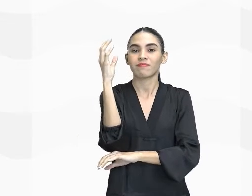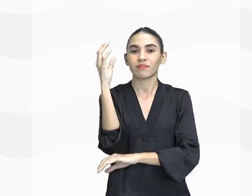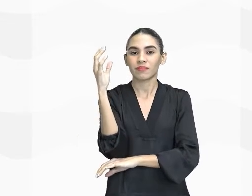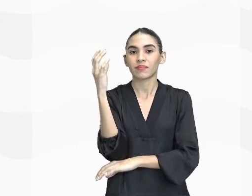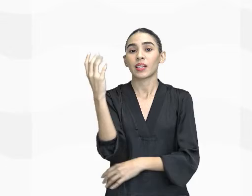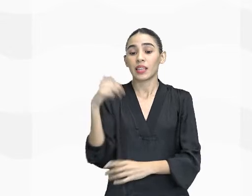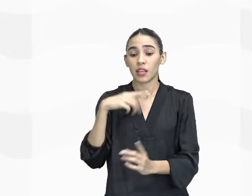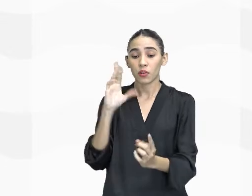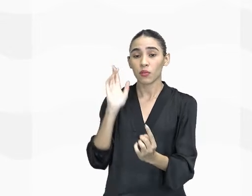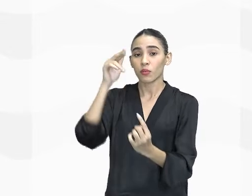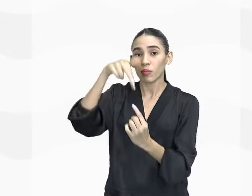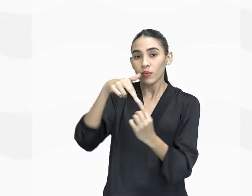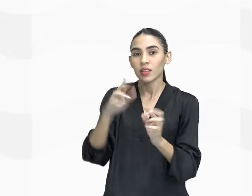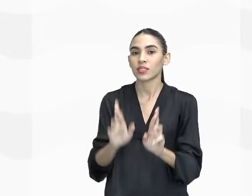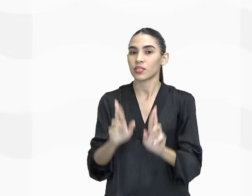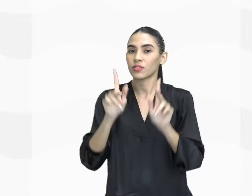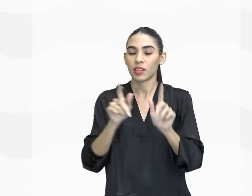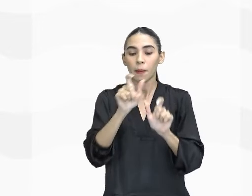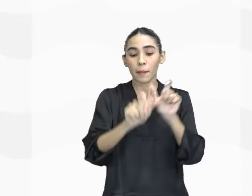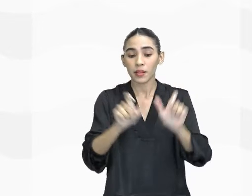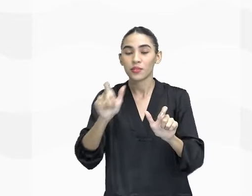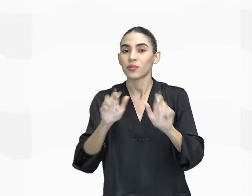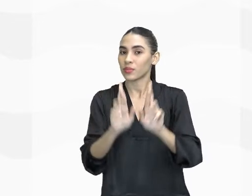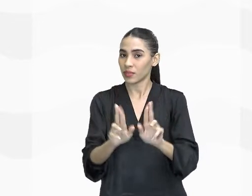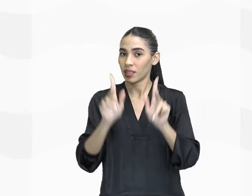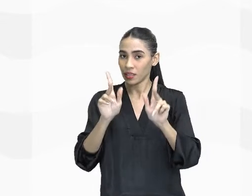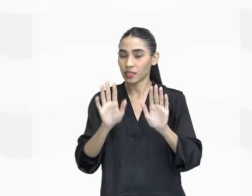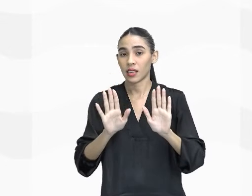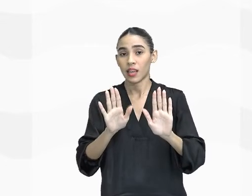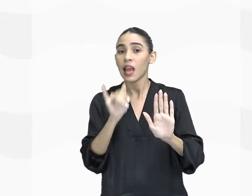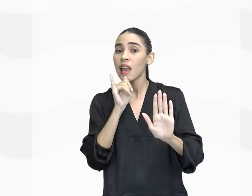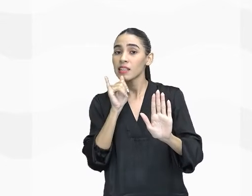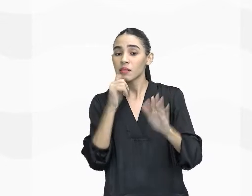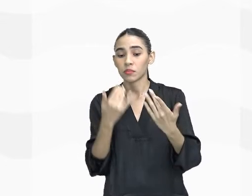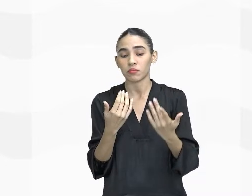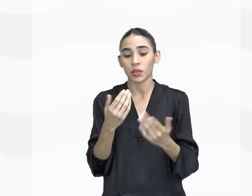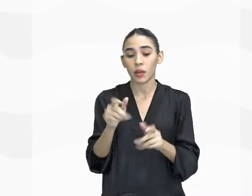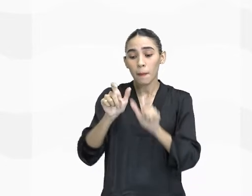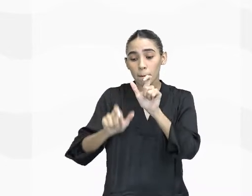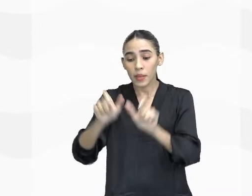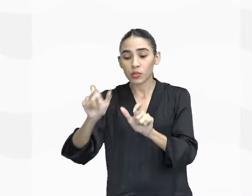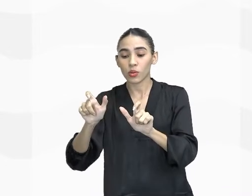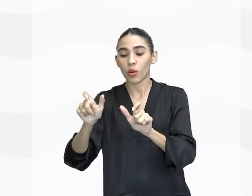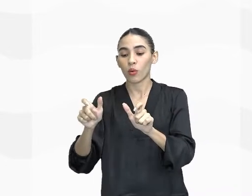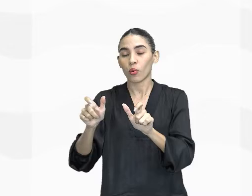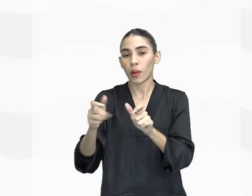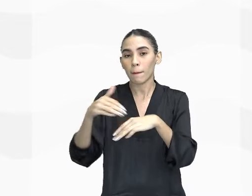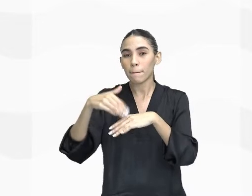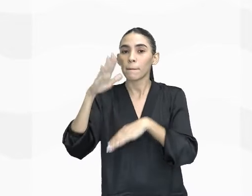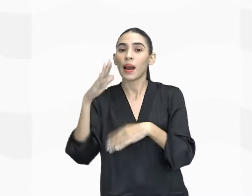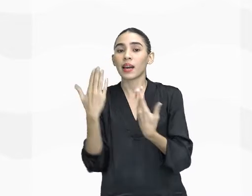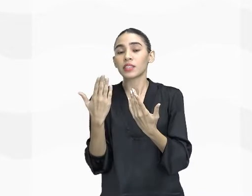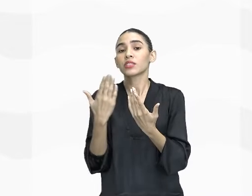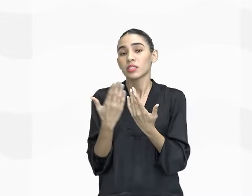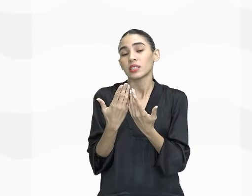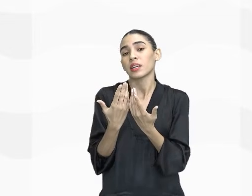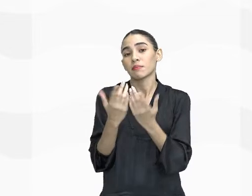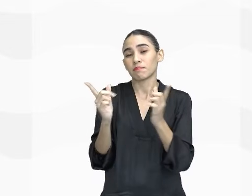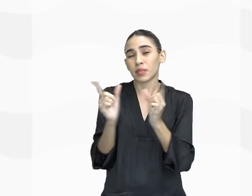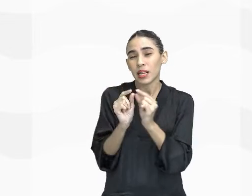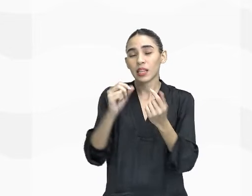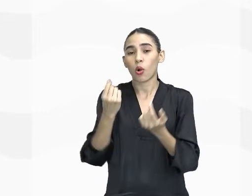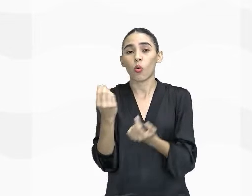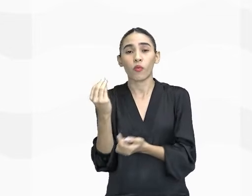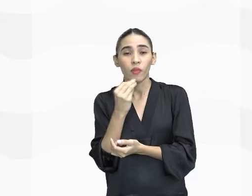as pessoas de maneira diferente, né? De maneiras diferentes. Então, pessoas que são mais vulneráveis, populações que são mais vulneráveis, elas,